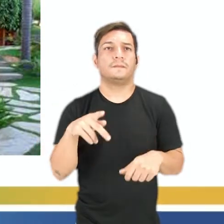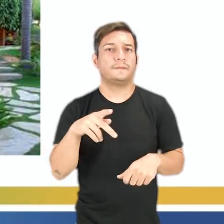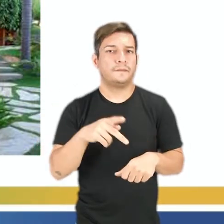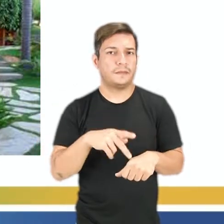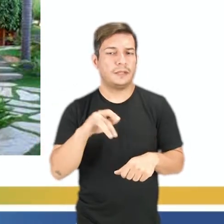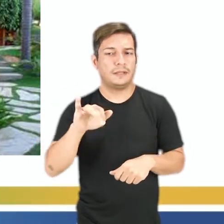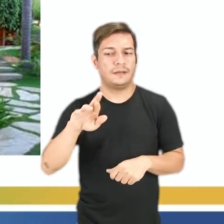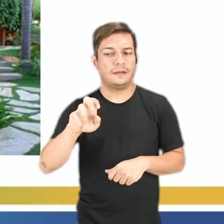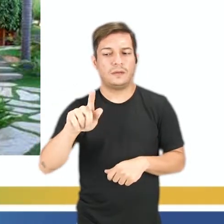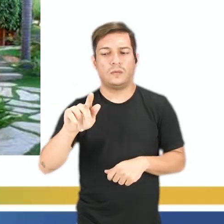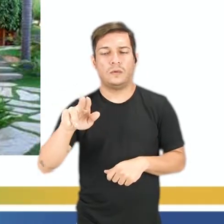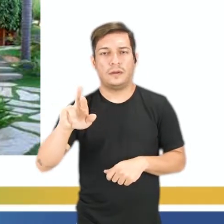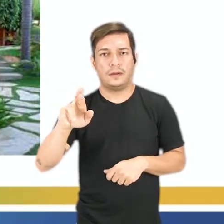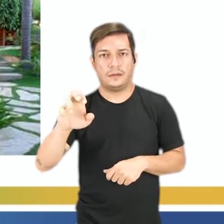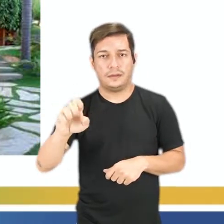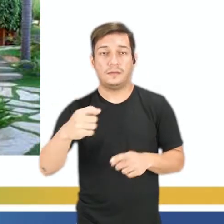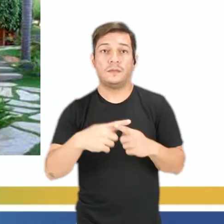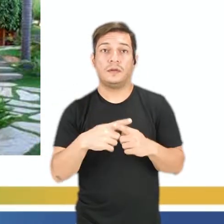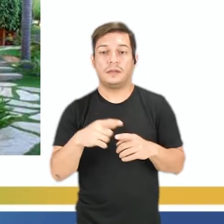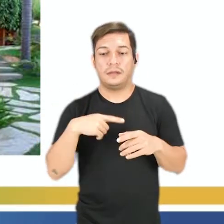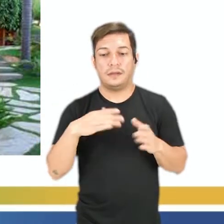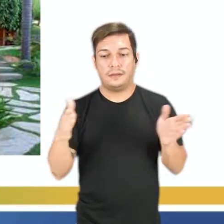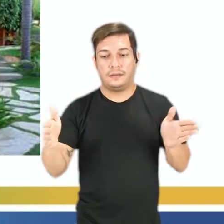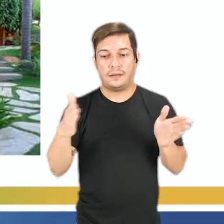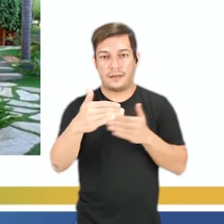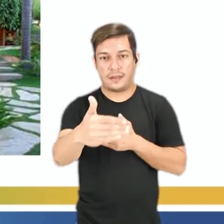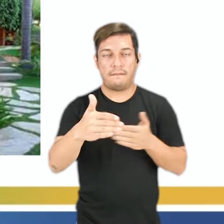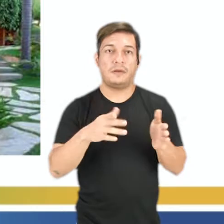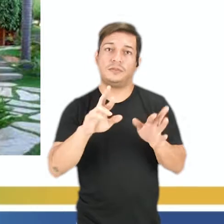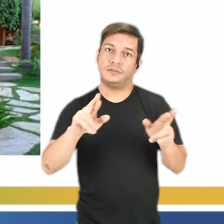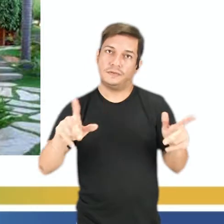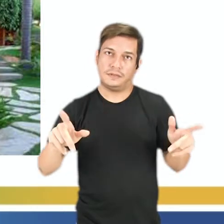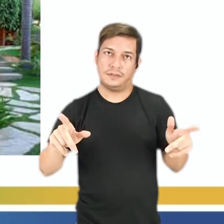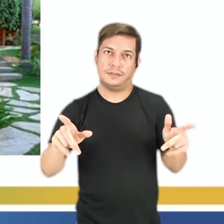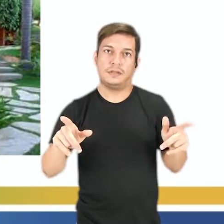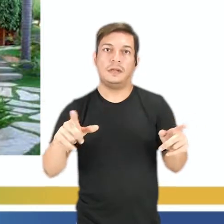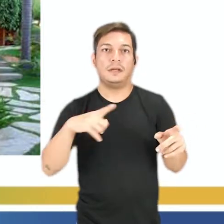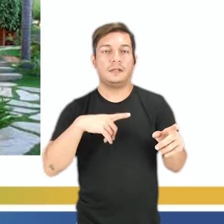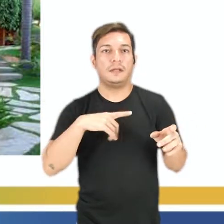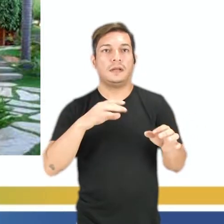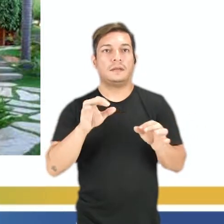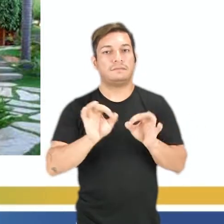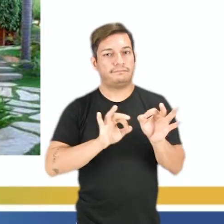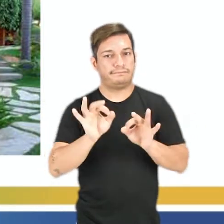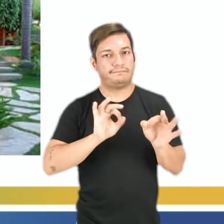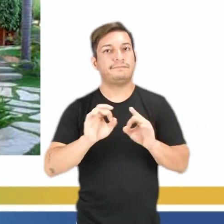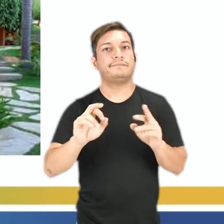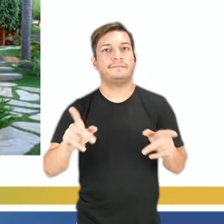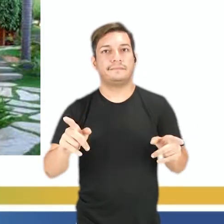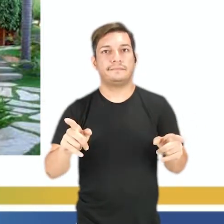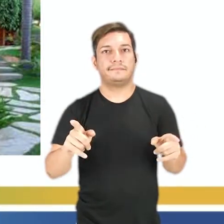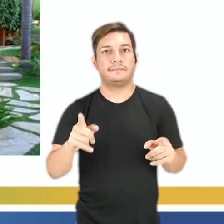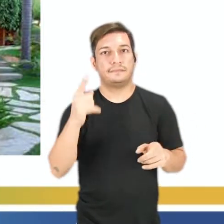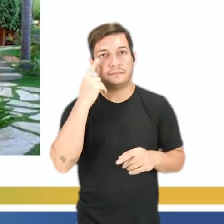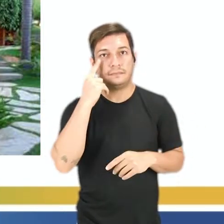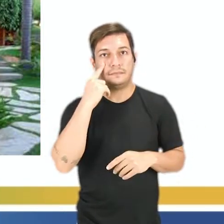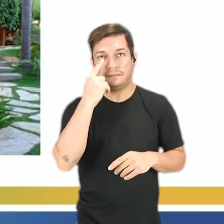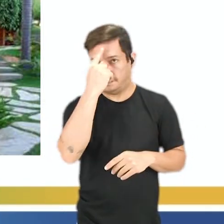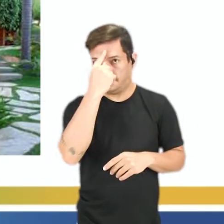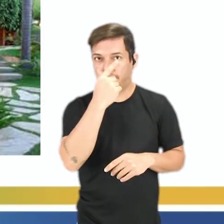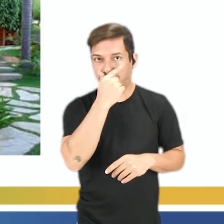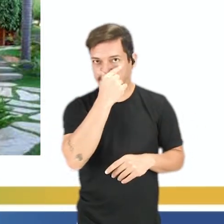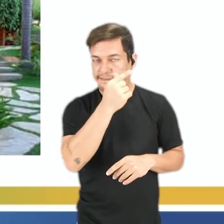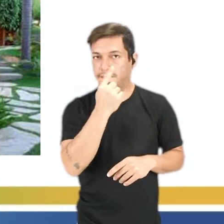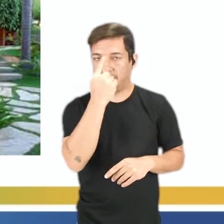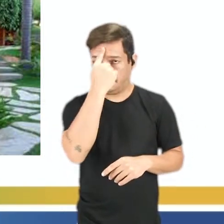de irregulares? Porque elas têm tamanhos diferentes, né? Elas têm formato diferente. Olha mais essa imagem